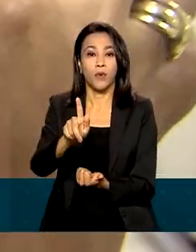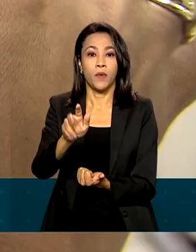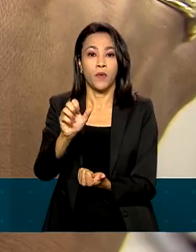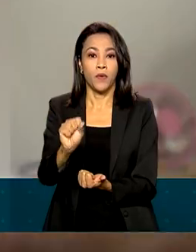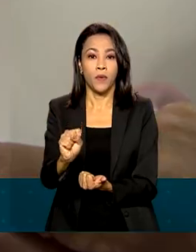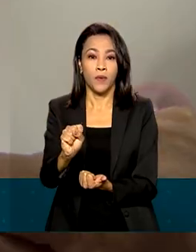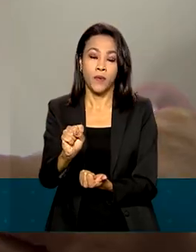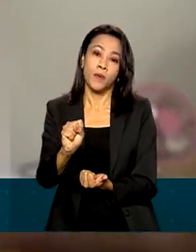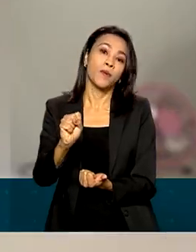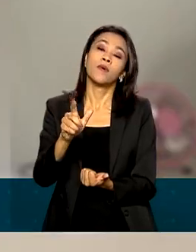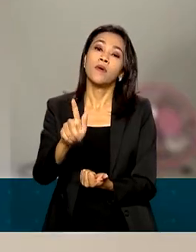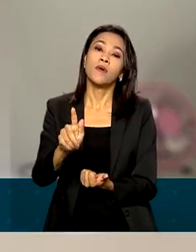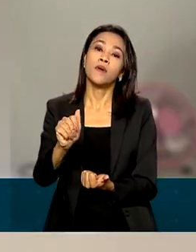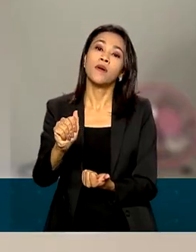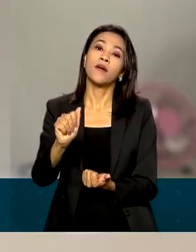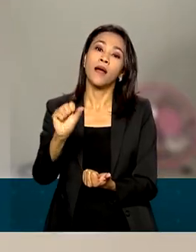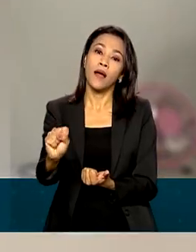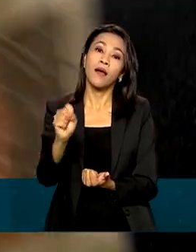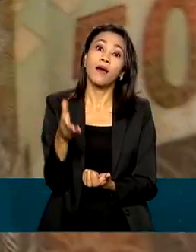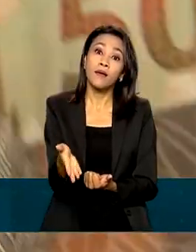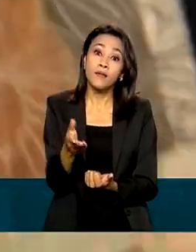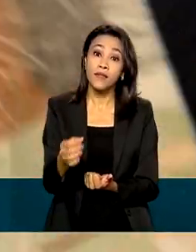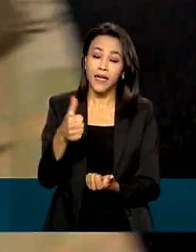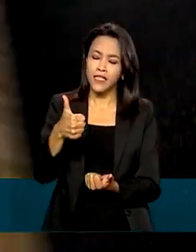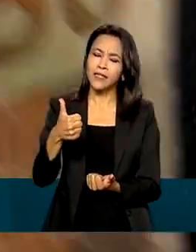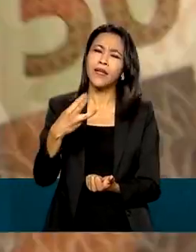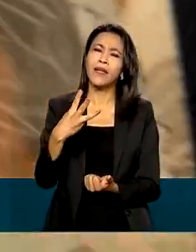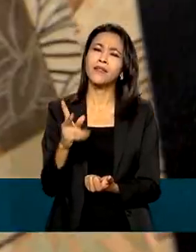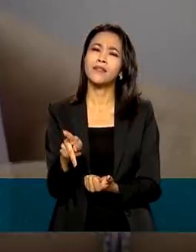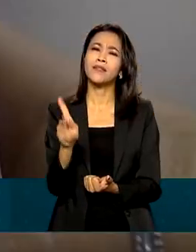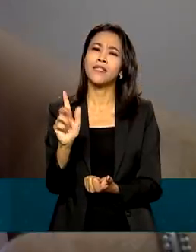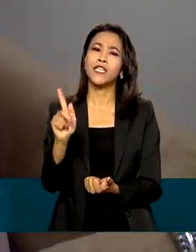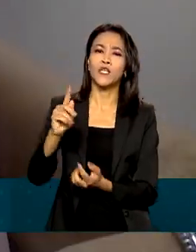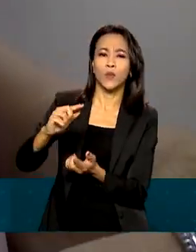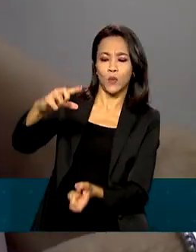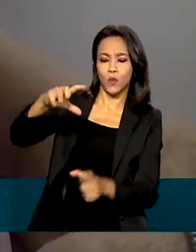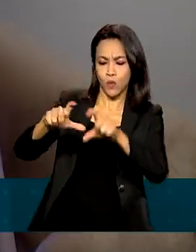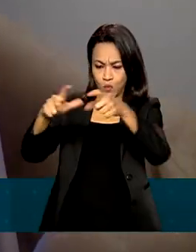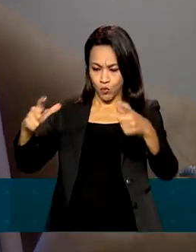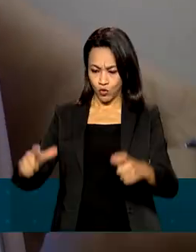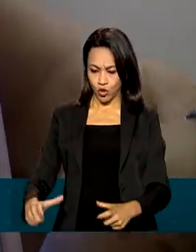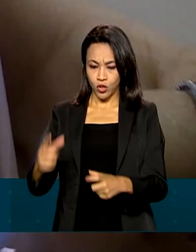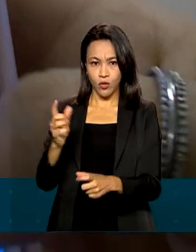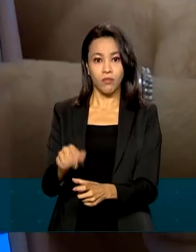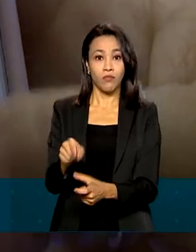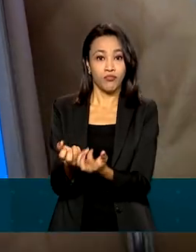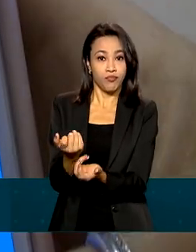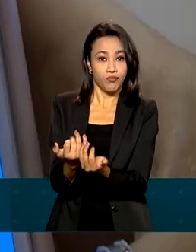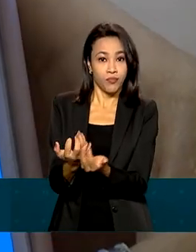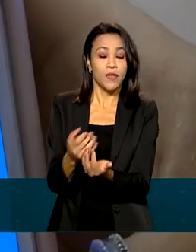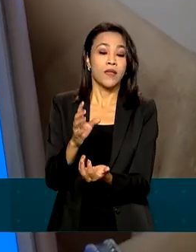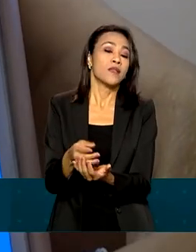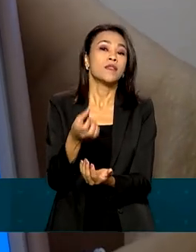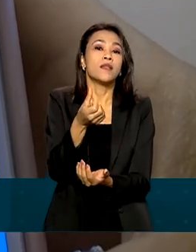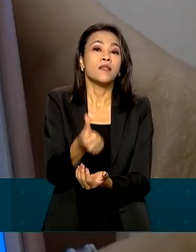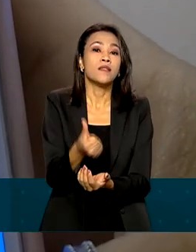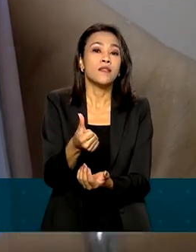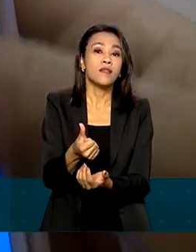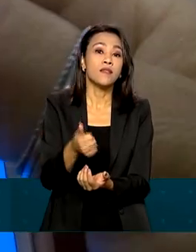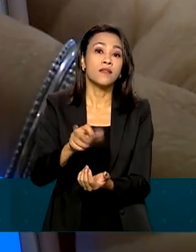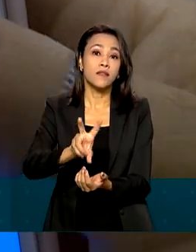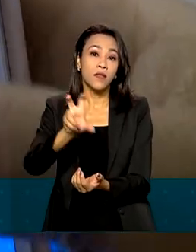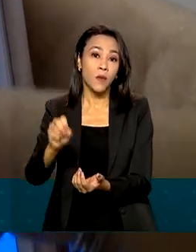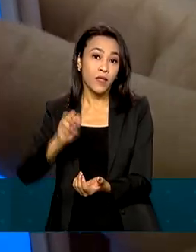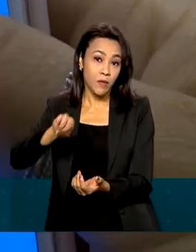média nacional do botijão de gás de cozinha de 13 quilos, o montante repassado será de 650 milhões de reais para cerca de